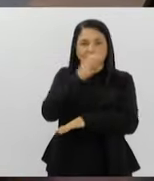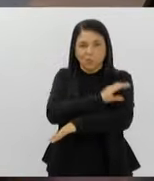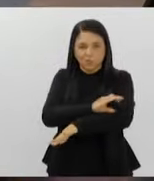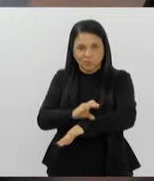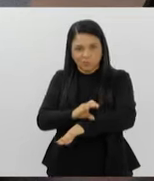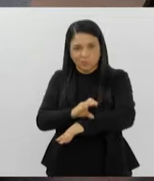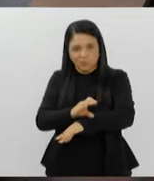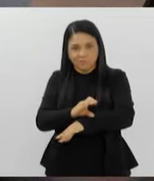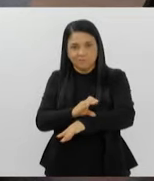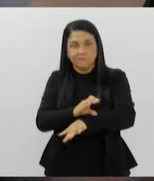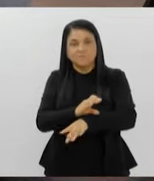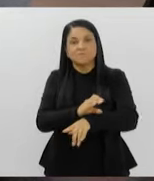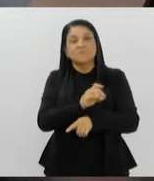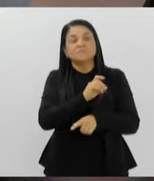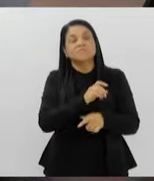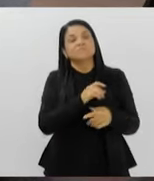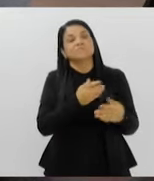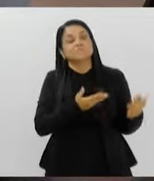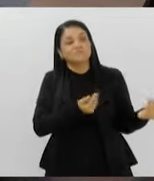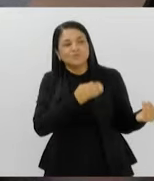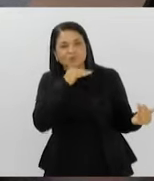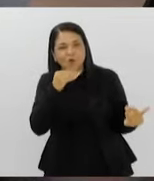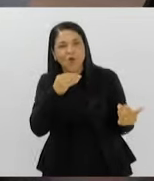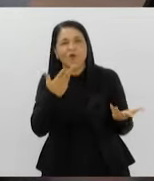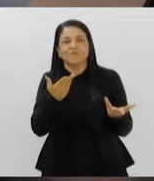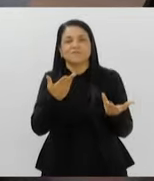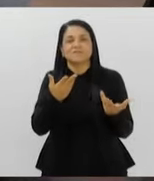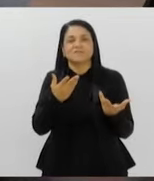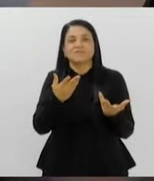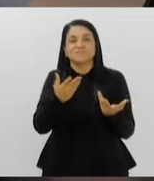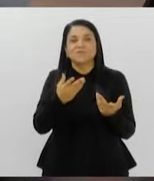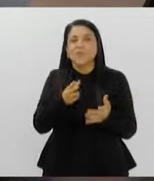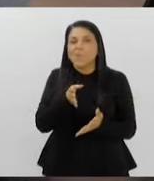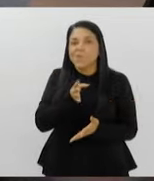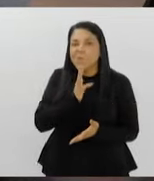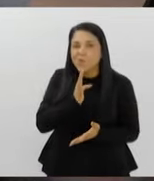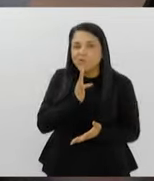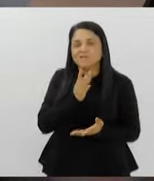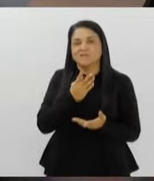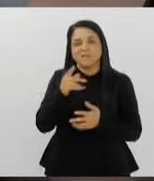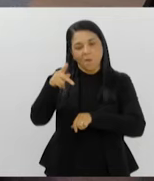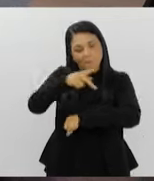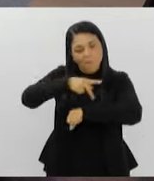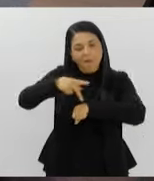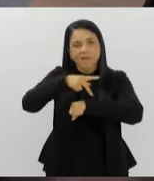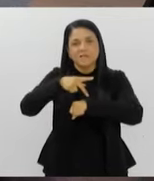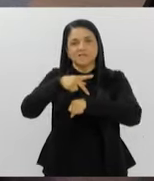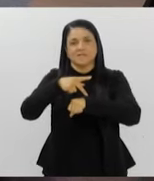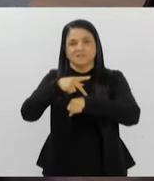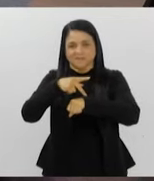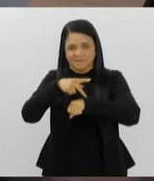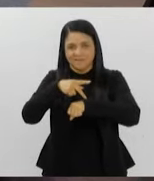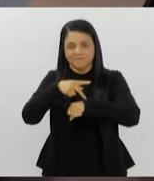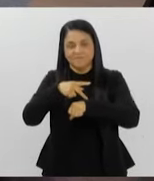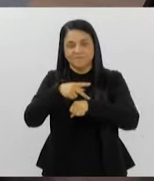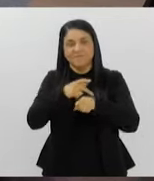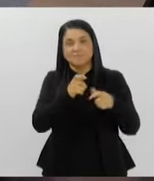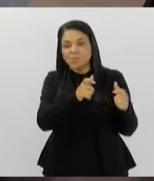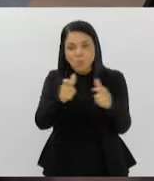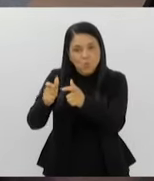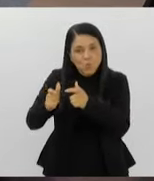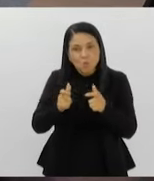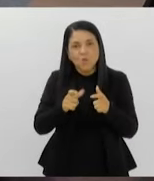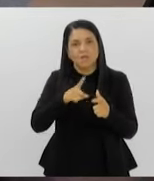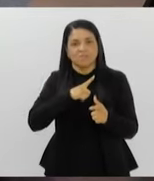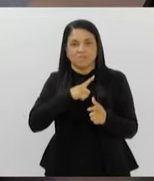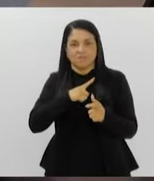para aqueles que mais precisam de reconhecer o seu país, a sua civilização e terem espaço para mostrar